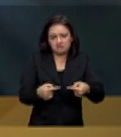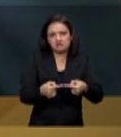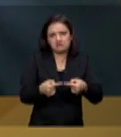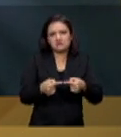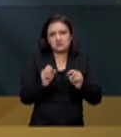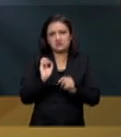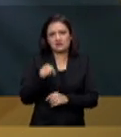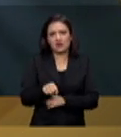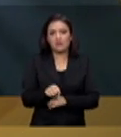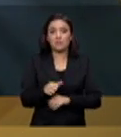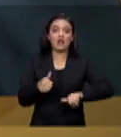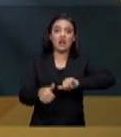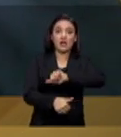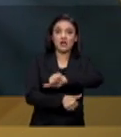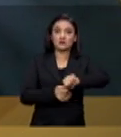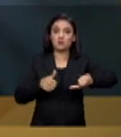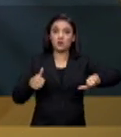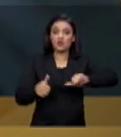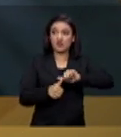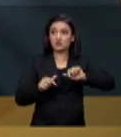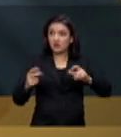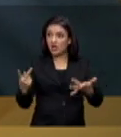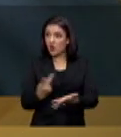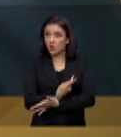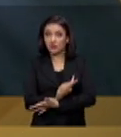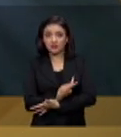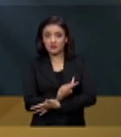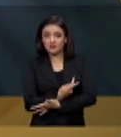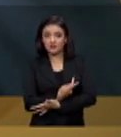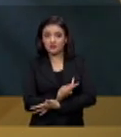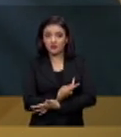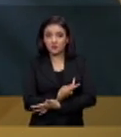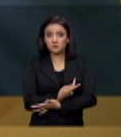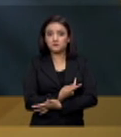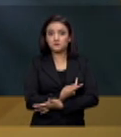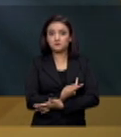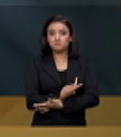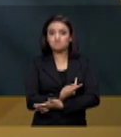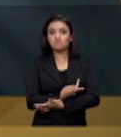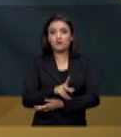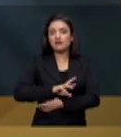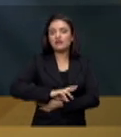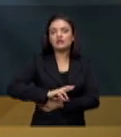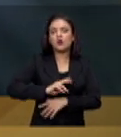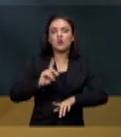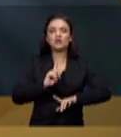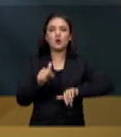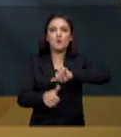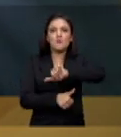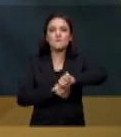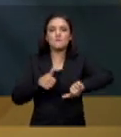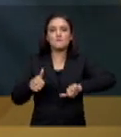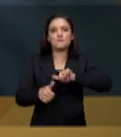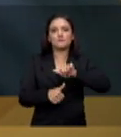fáticas não justificam a alteração da jurisprudência e que o Senado Federal, prudentemente,